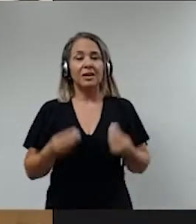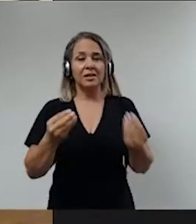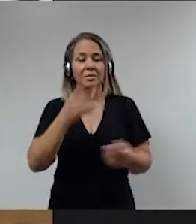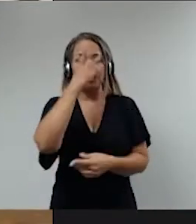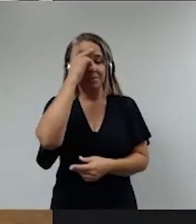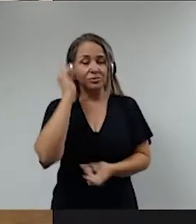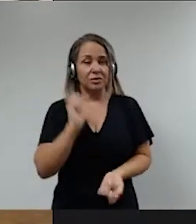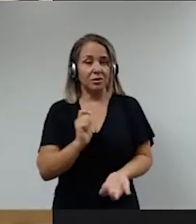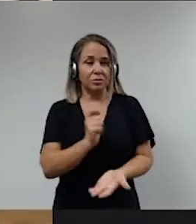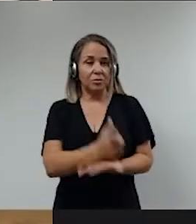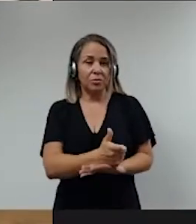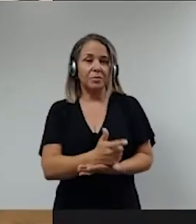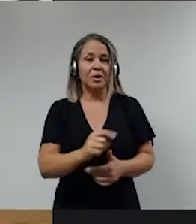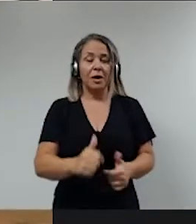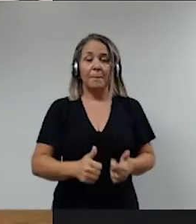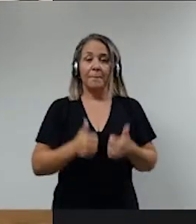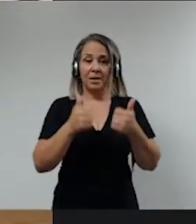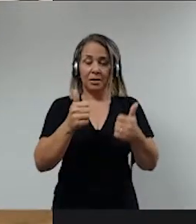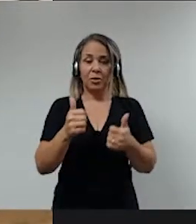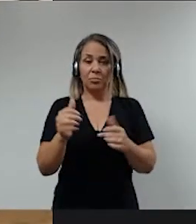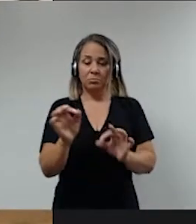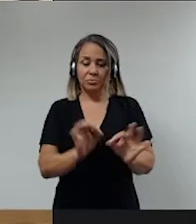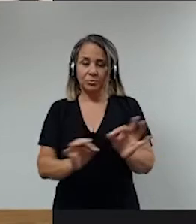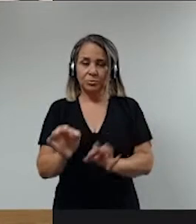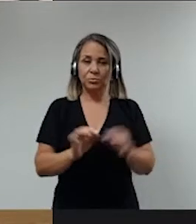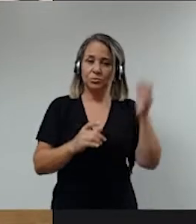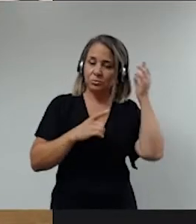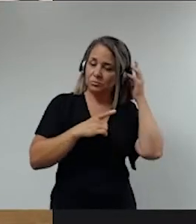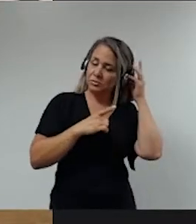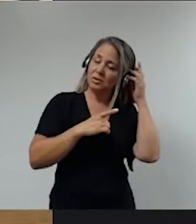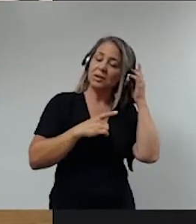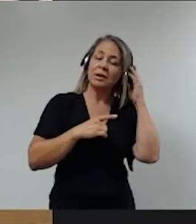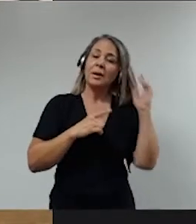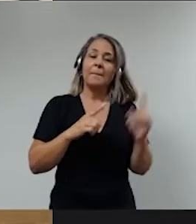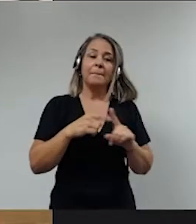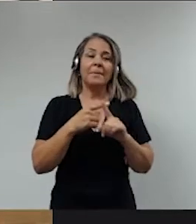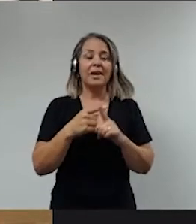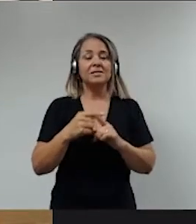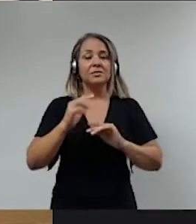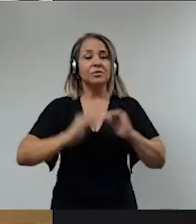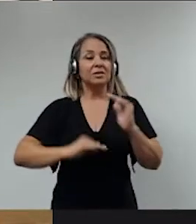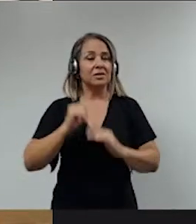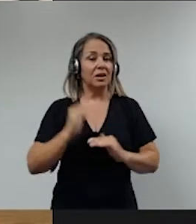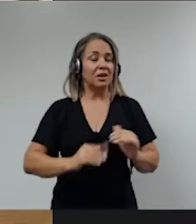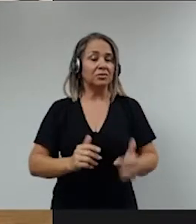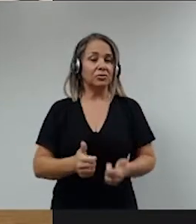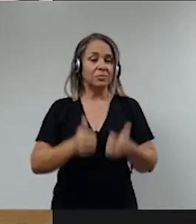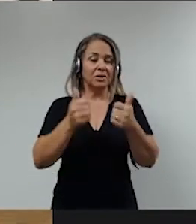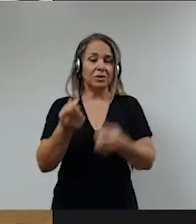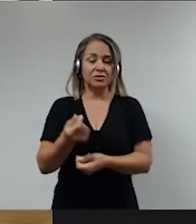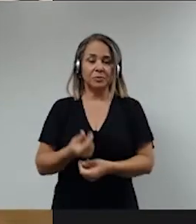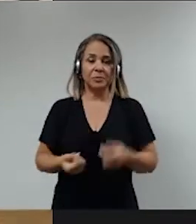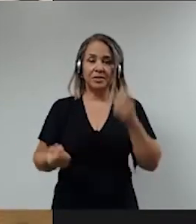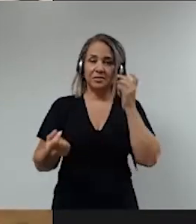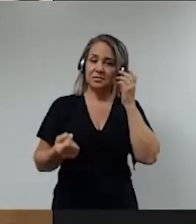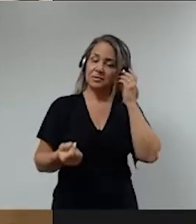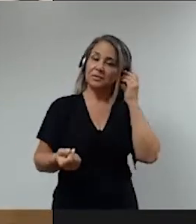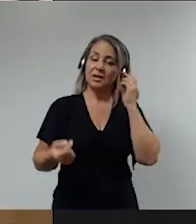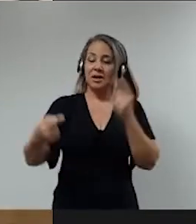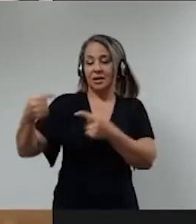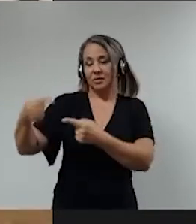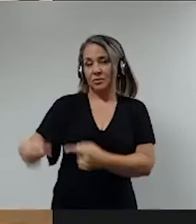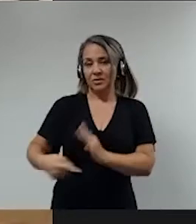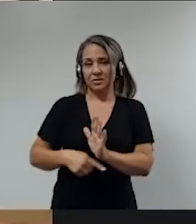consumidor melhores produtos, com maiores qualidades, menores preços. E a concorrência beneficia todo mundo,